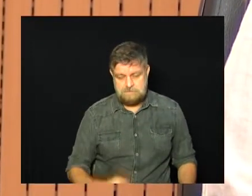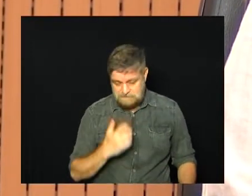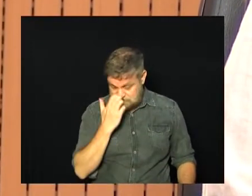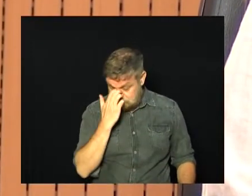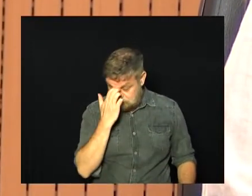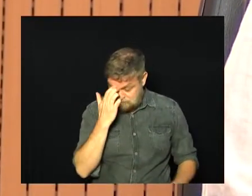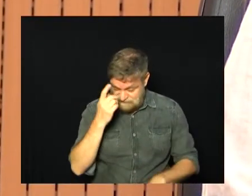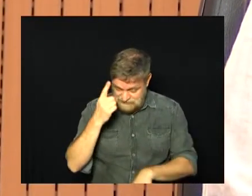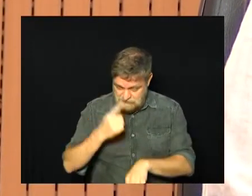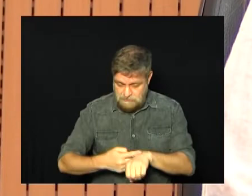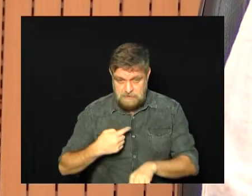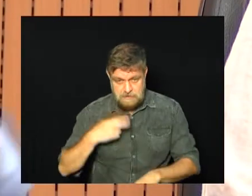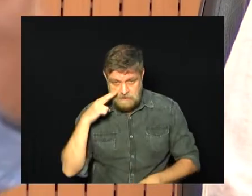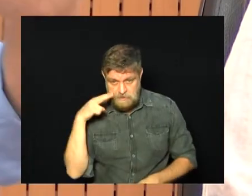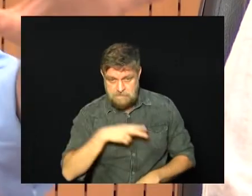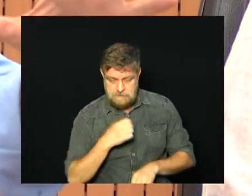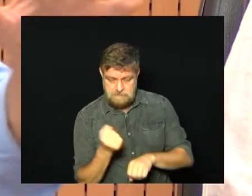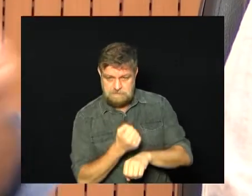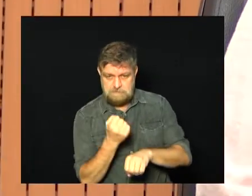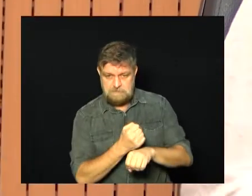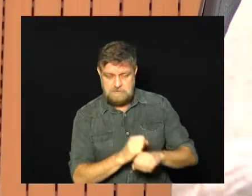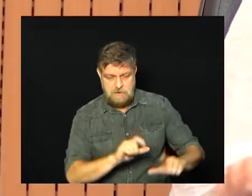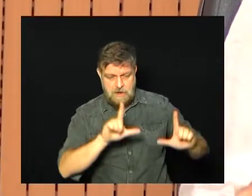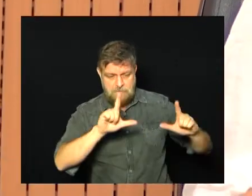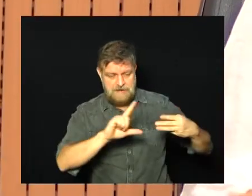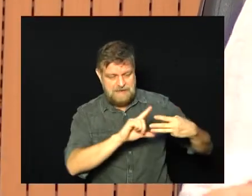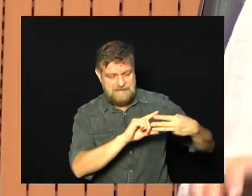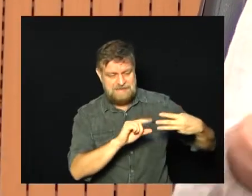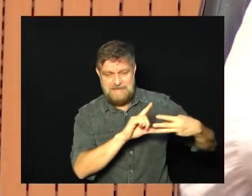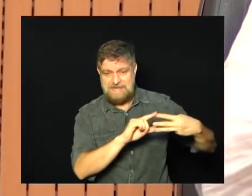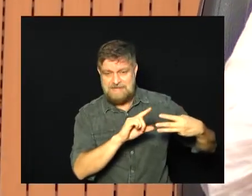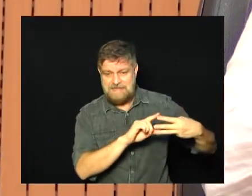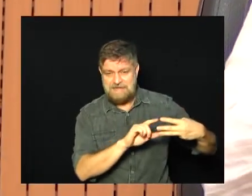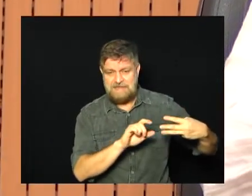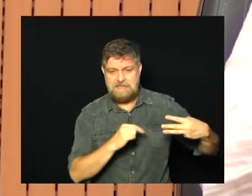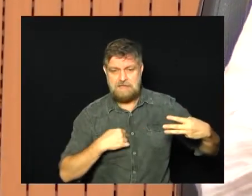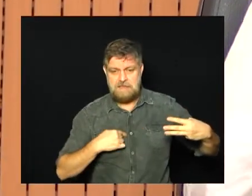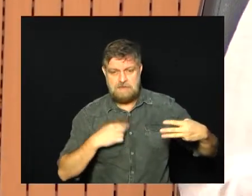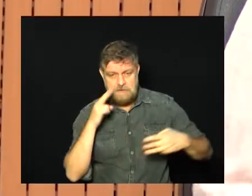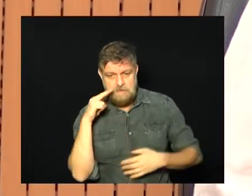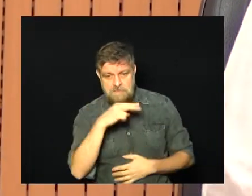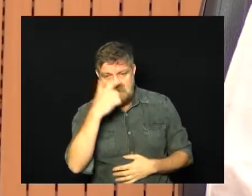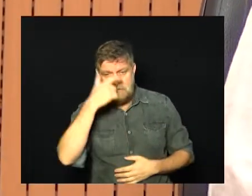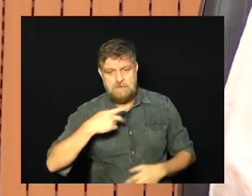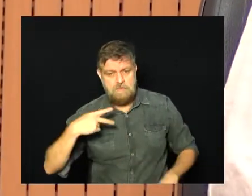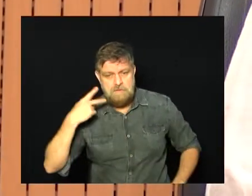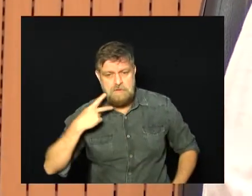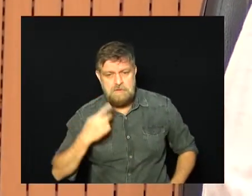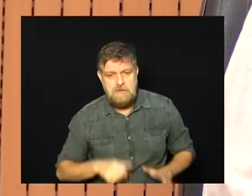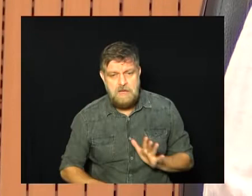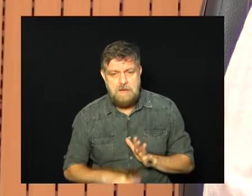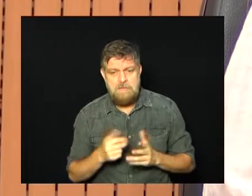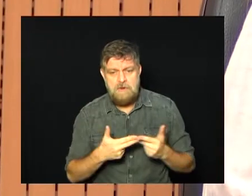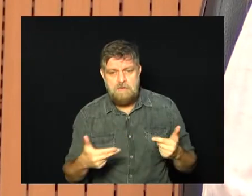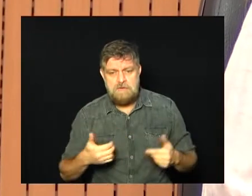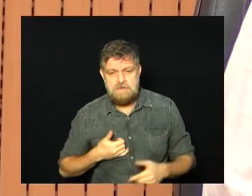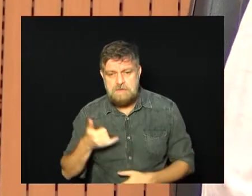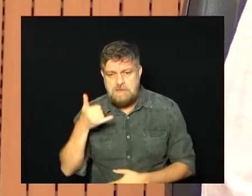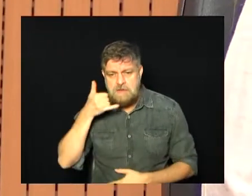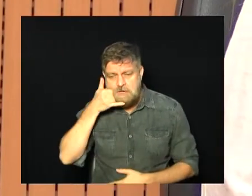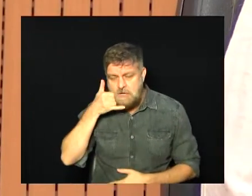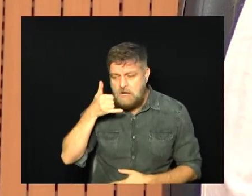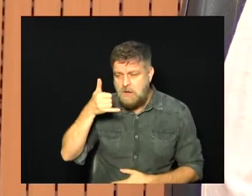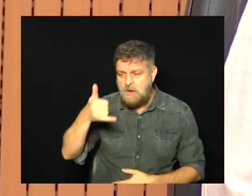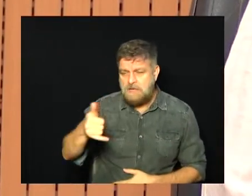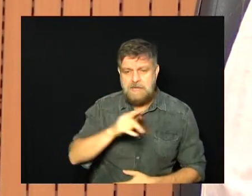vi o início das obras, com placa da INDEC, inclusive, eu, como vereador, a primeira coisa que eu fiz, eu liguei para o presidente da